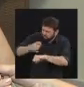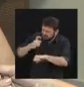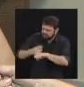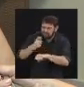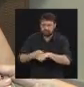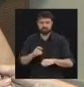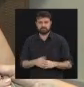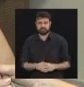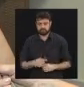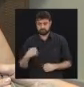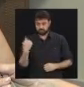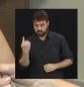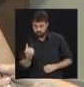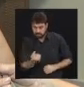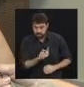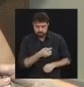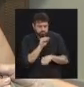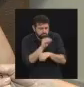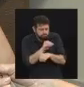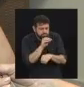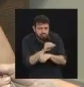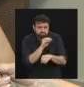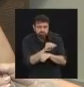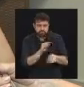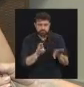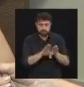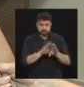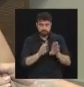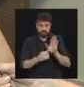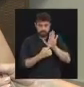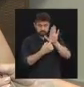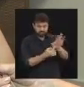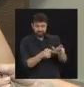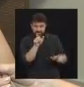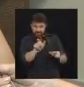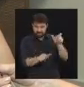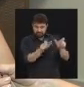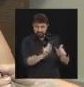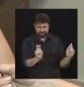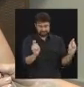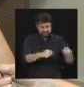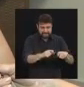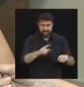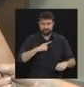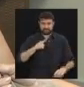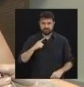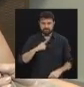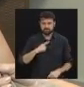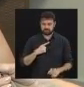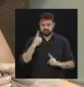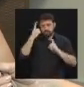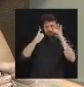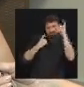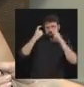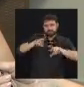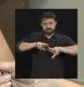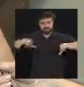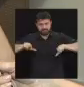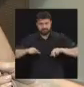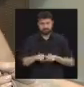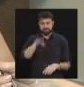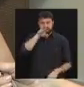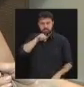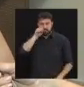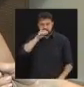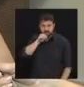o trabalho consiste também em mostrar para as pessoas que elas podem ter um outro tipo de expressão, por exemplo, com a fala, uma